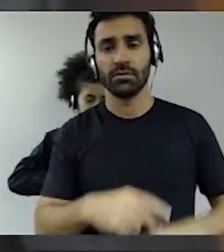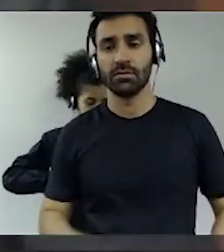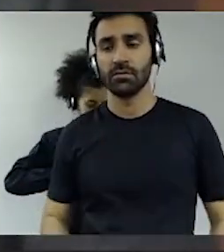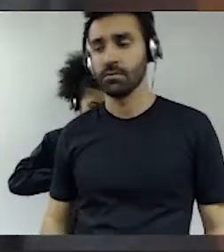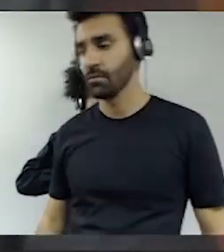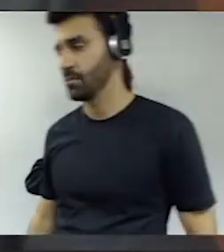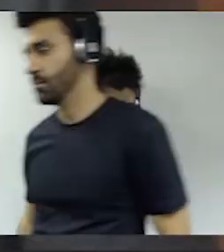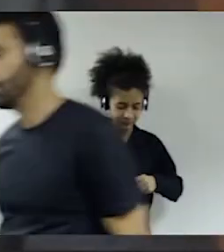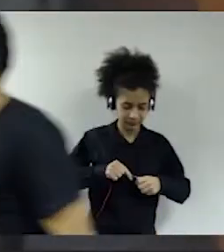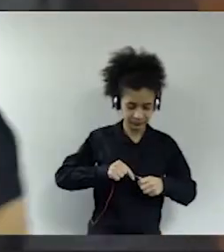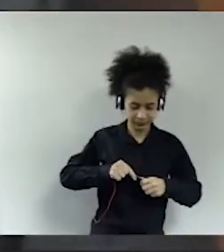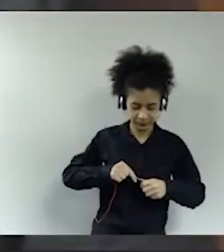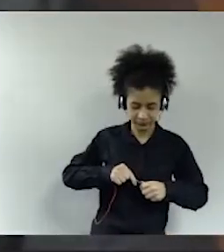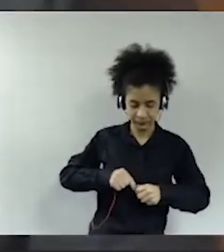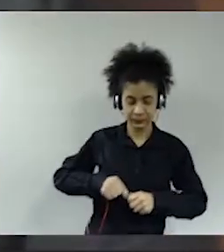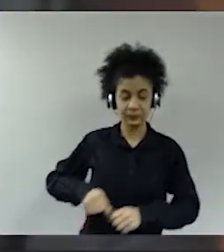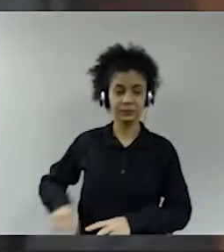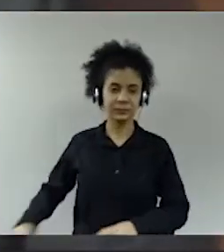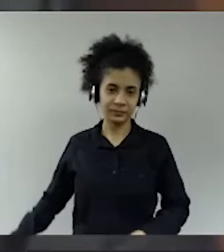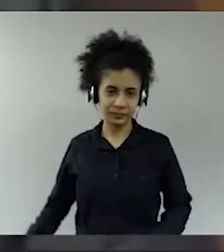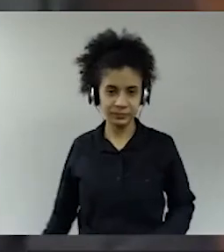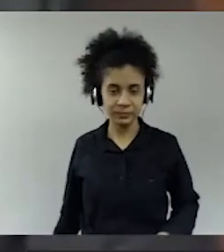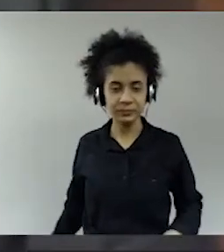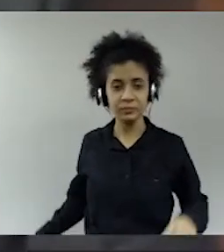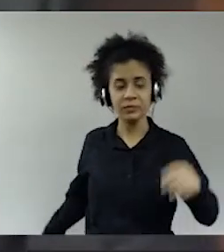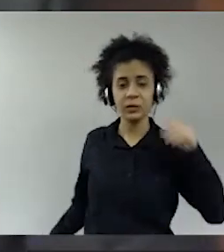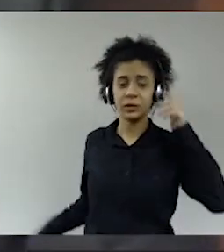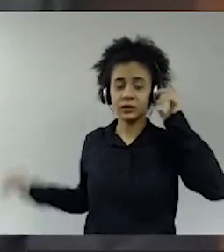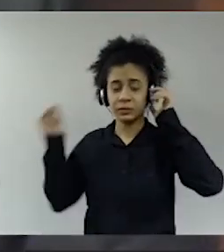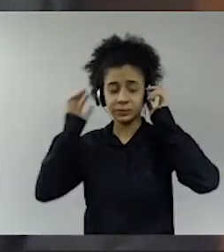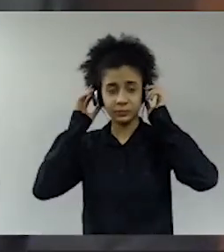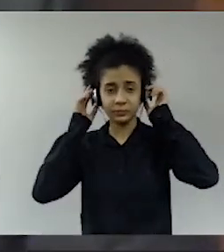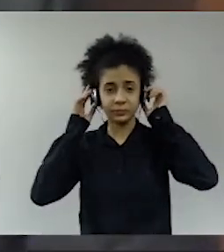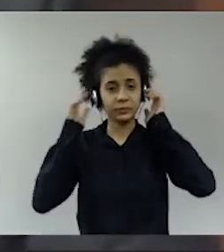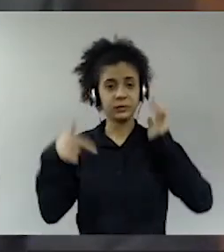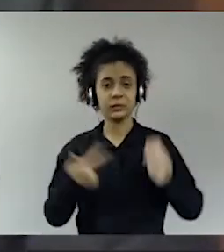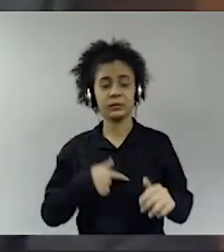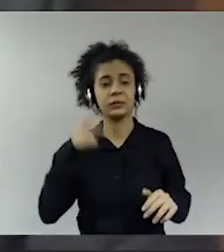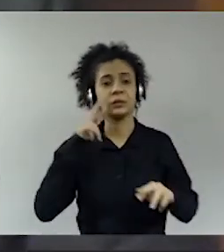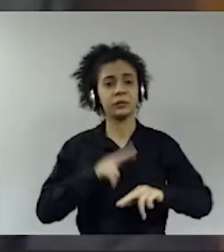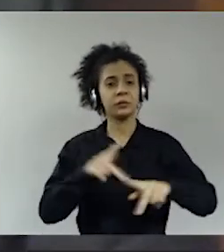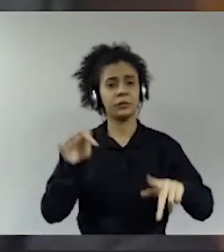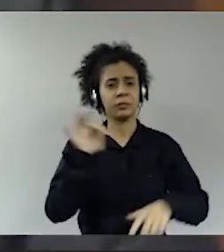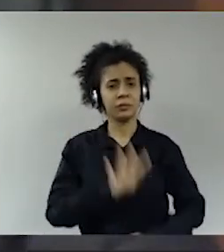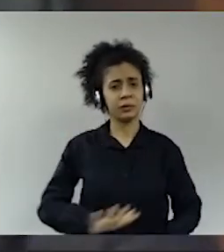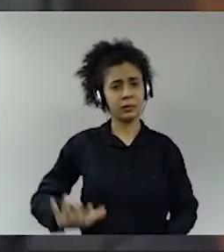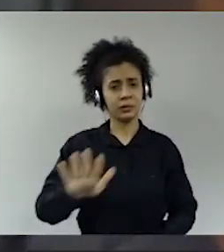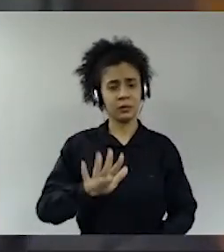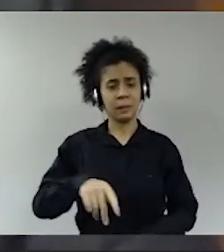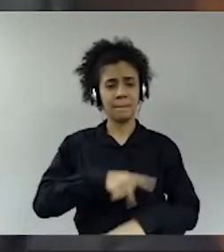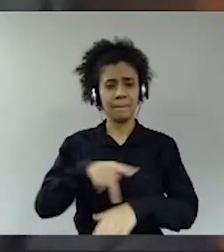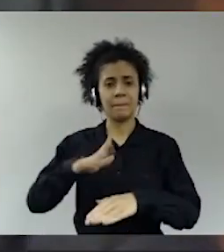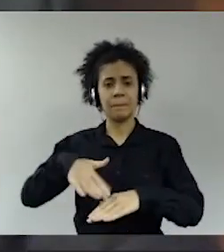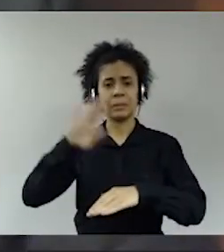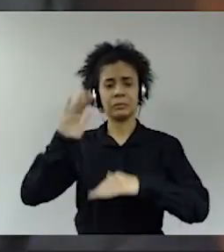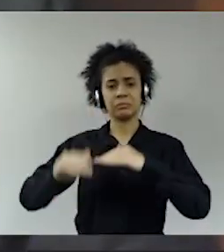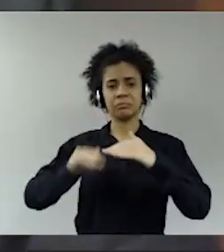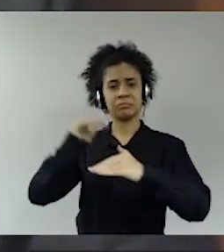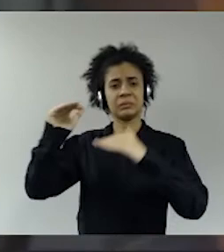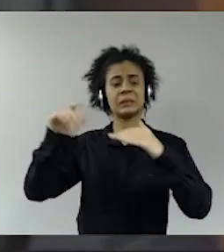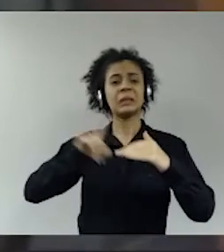A nossa federação é completamente diferente das federações dos países mais desenvolvidos. Há